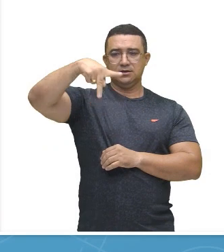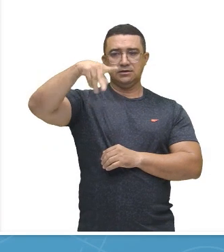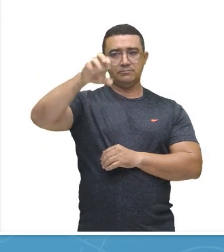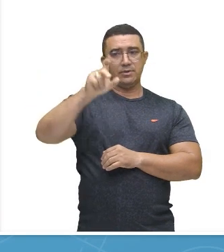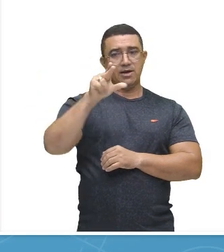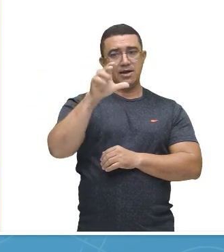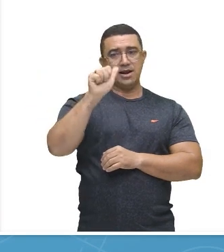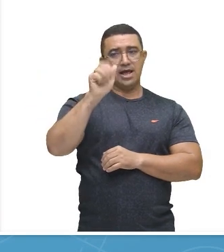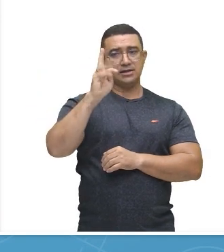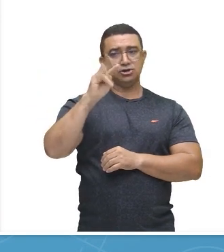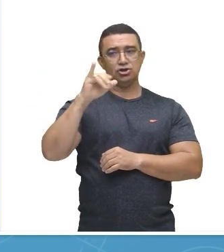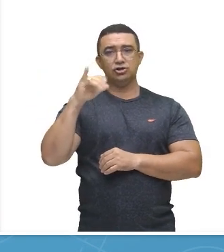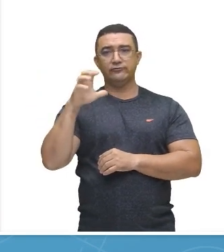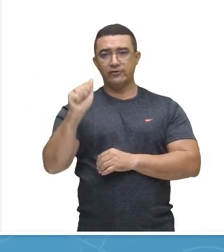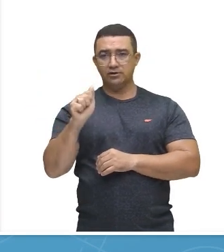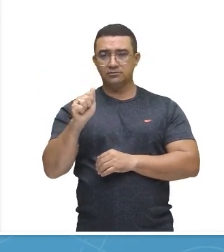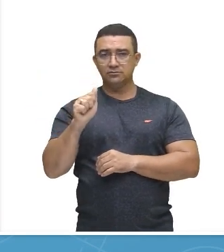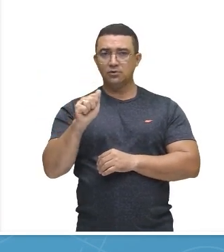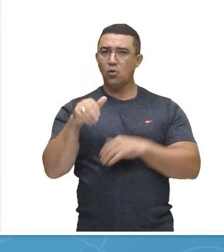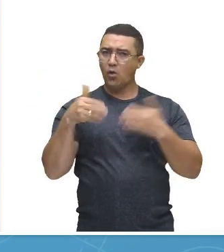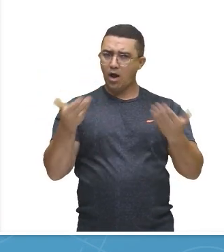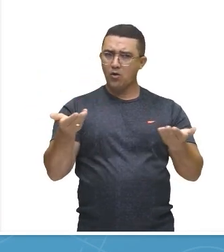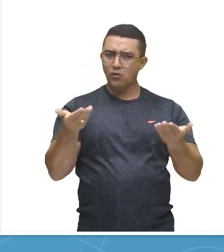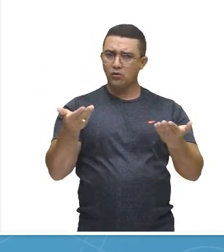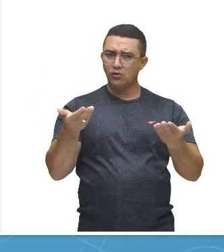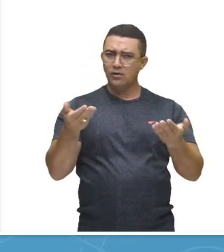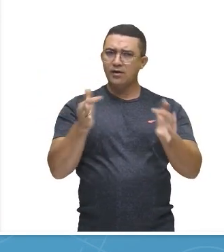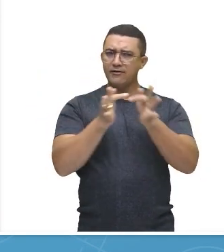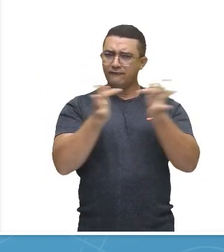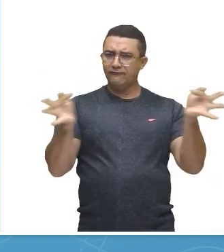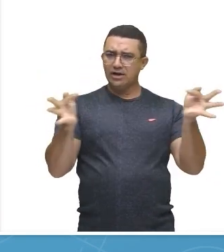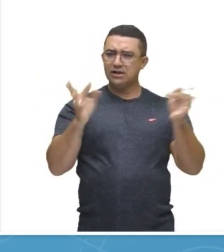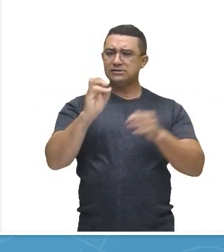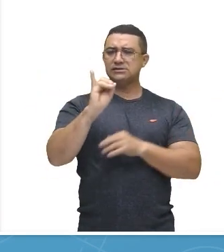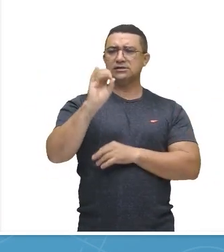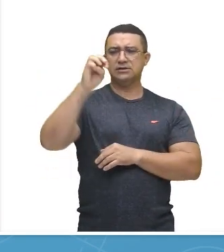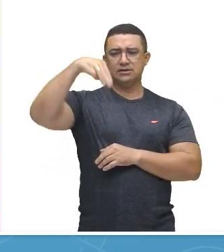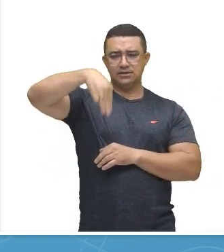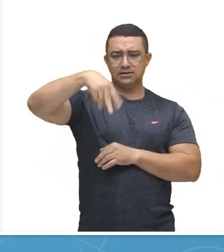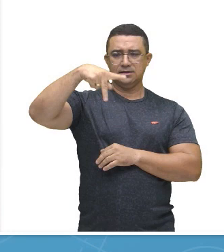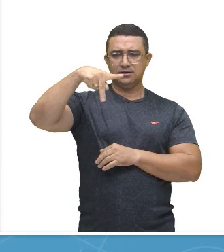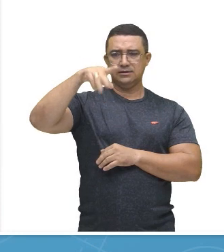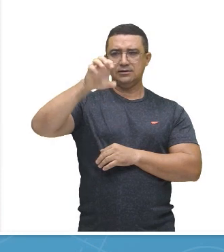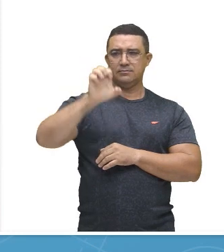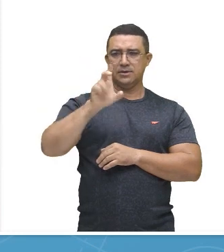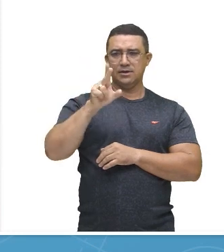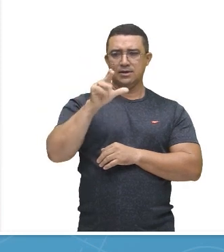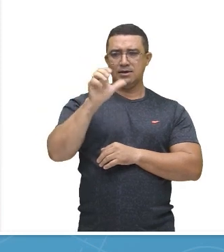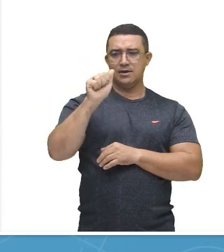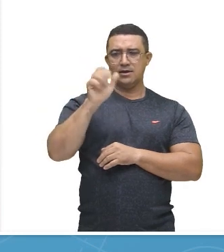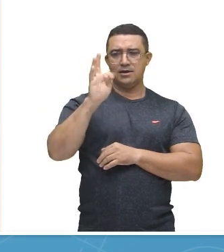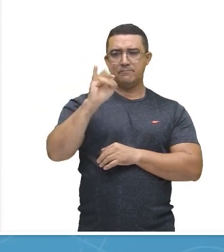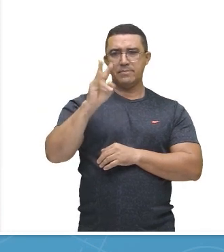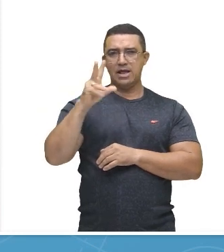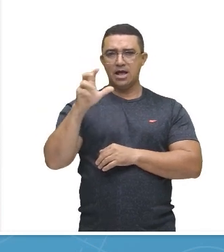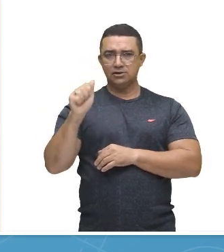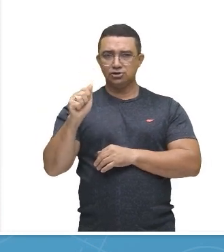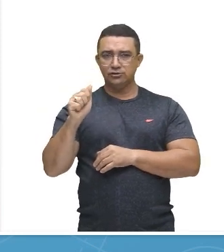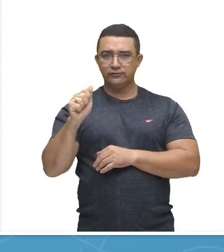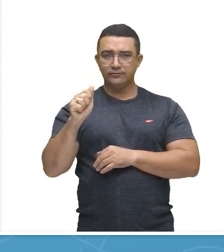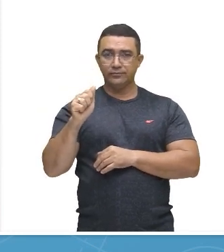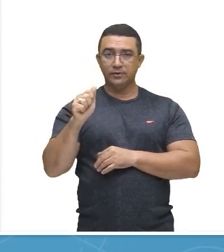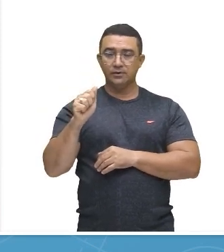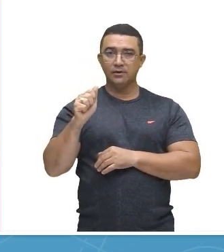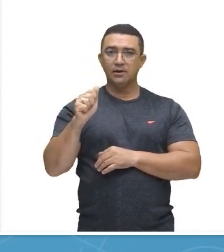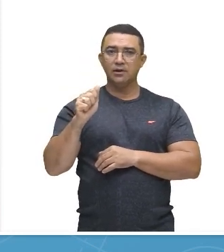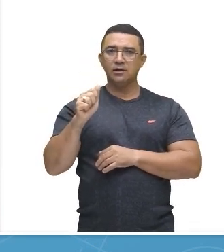é a imperativa? Isso, pronto, imperativa. Pronto, aí você já está vendo um pouquinho do que virá na aula, sem problema, para você